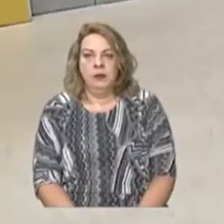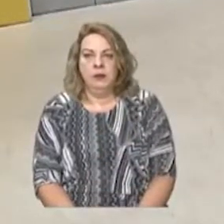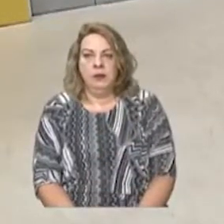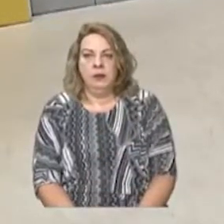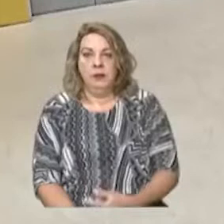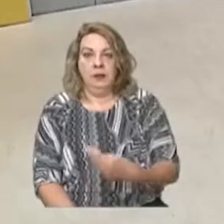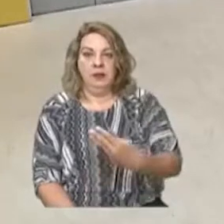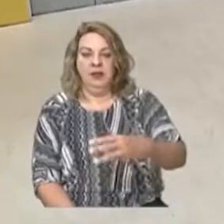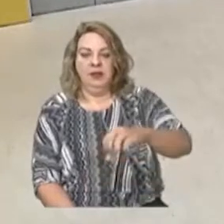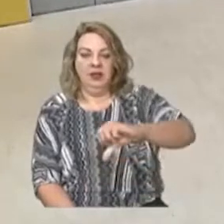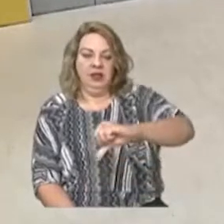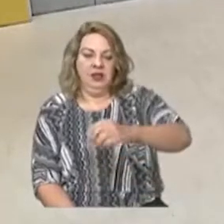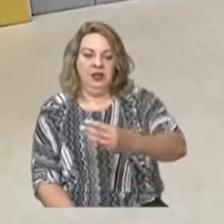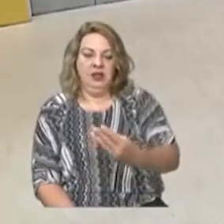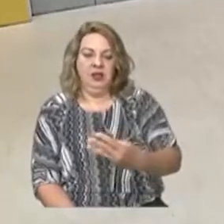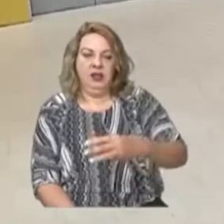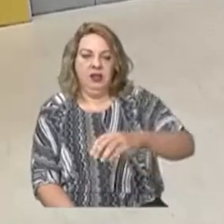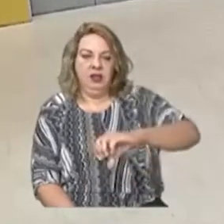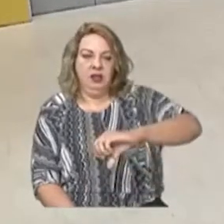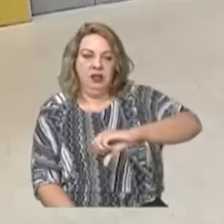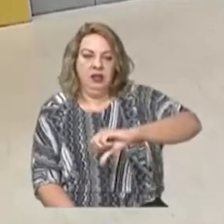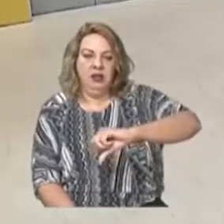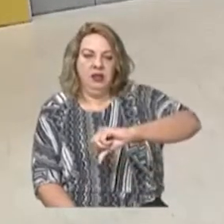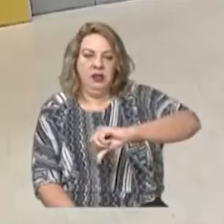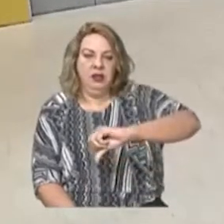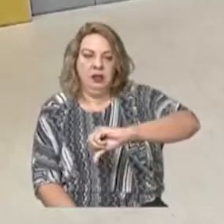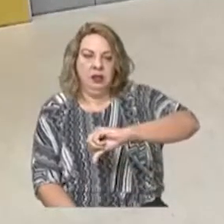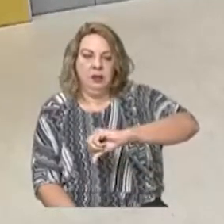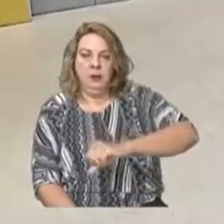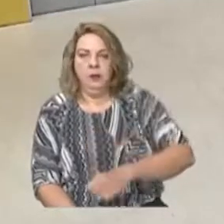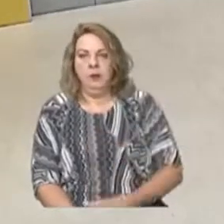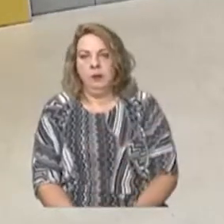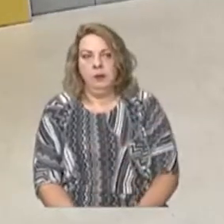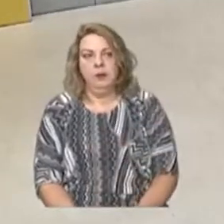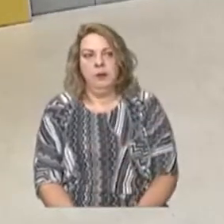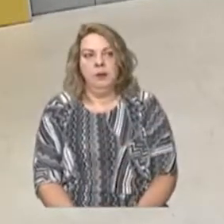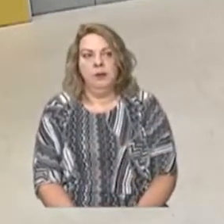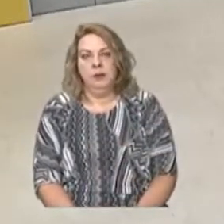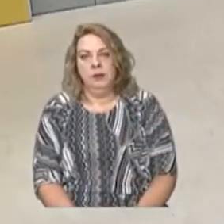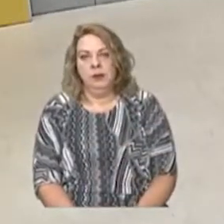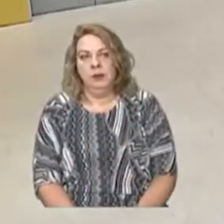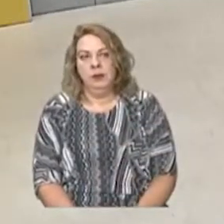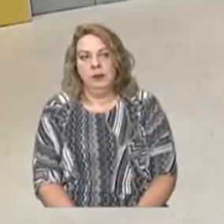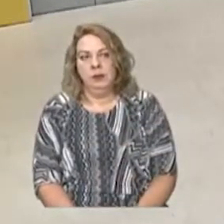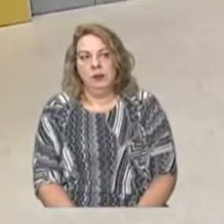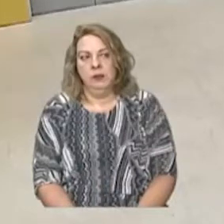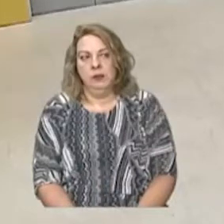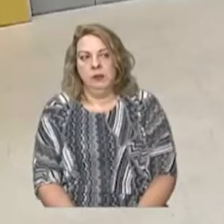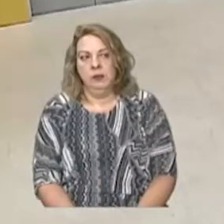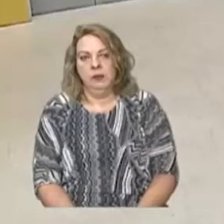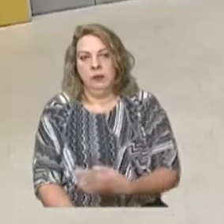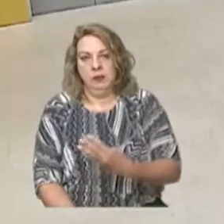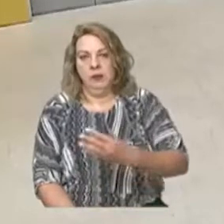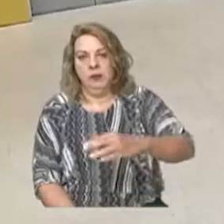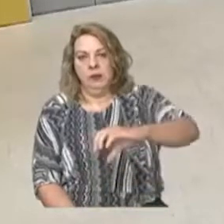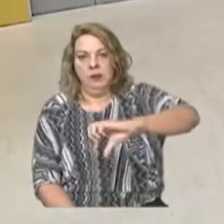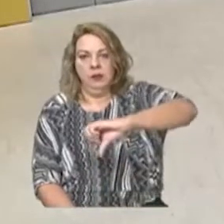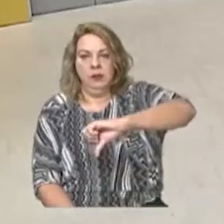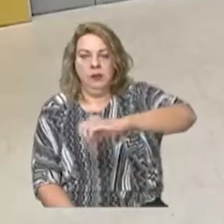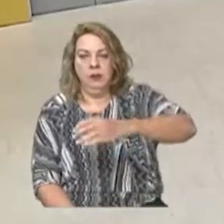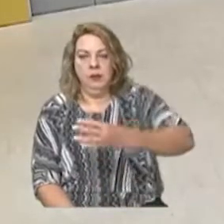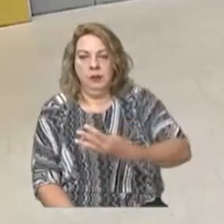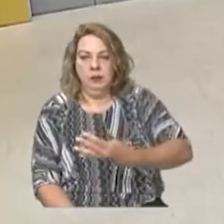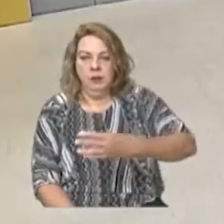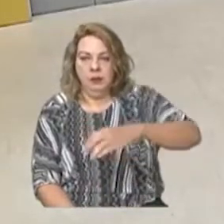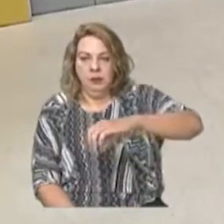bolinha 39, 39. Chama, chama, chama ela que ela vem. Número 49